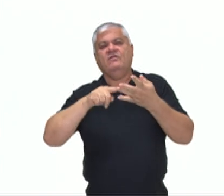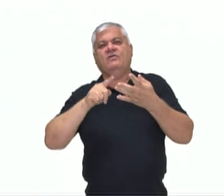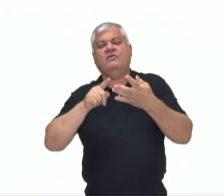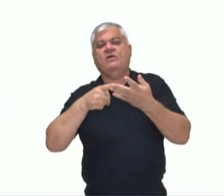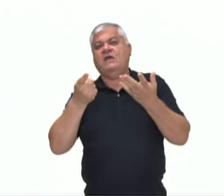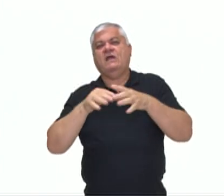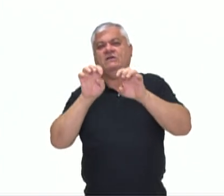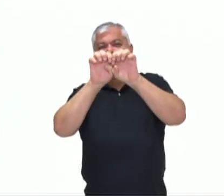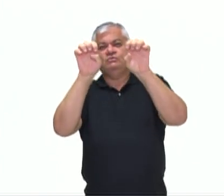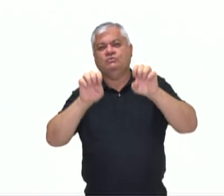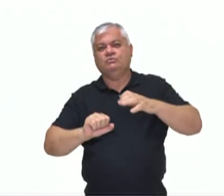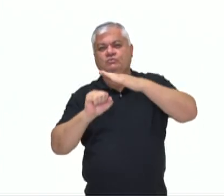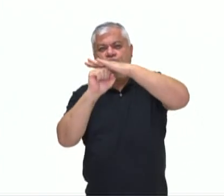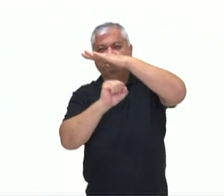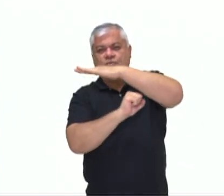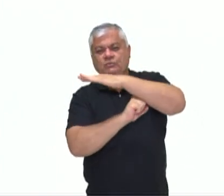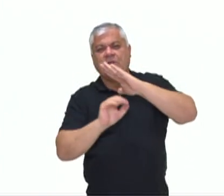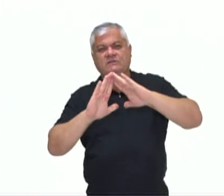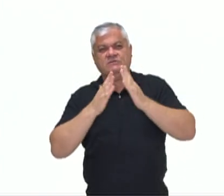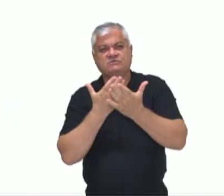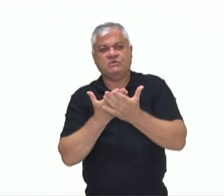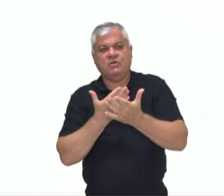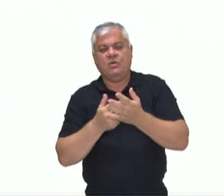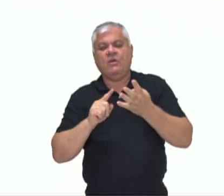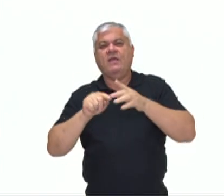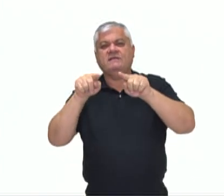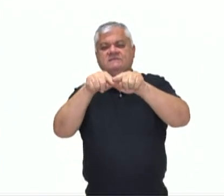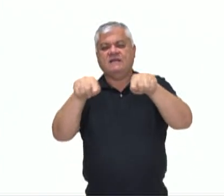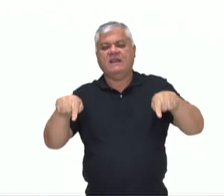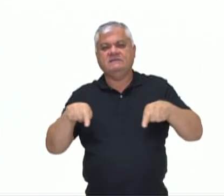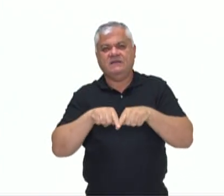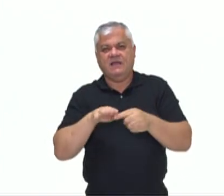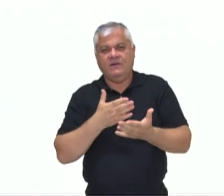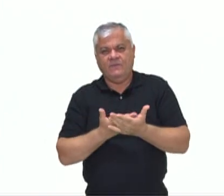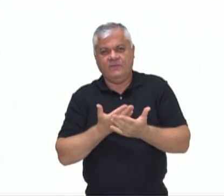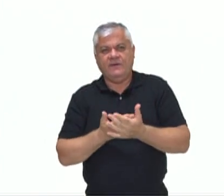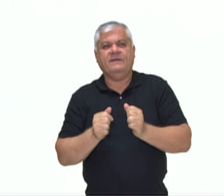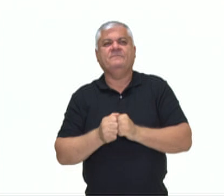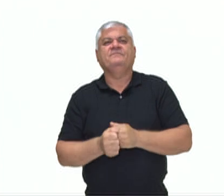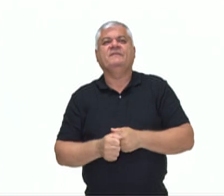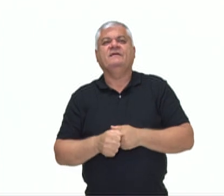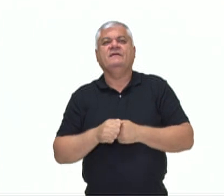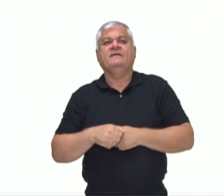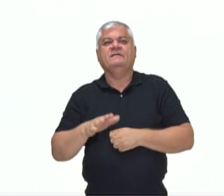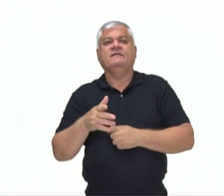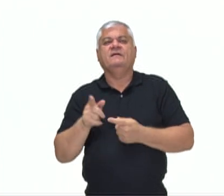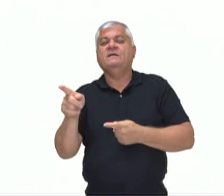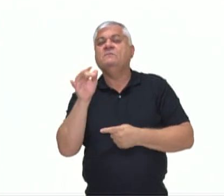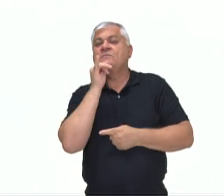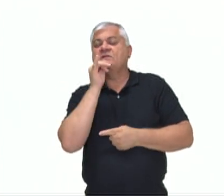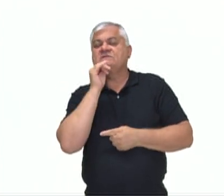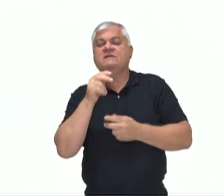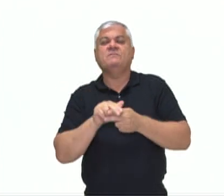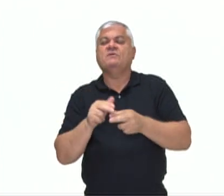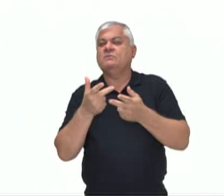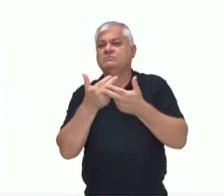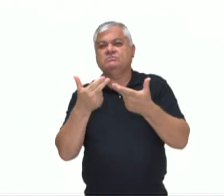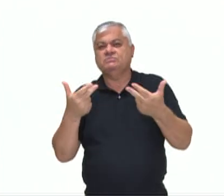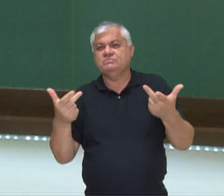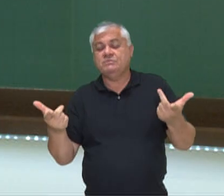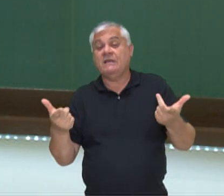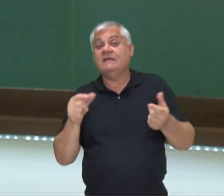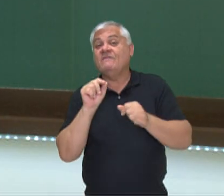estrutura física da escola. Classrooms, as salas de aula. Field trips, e se a